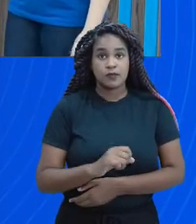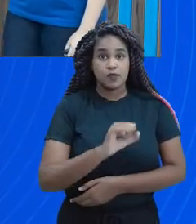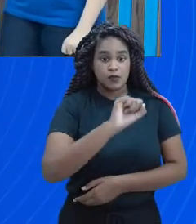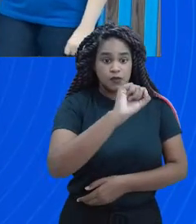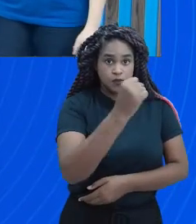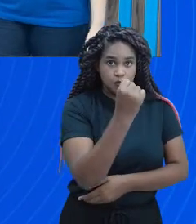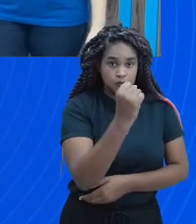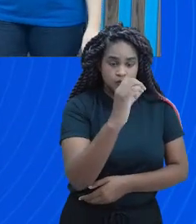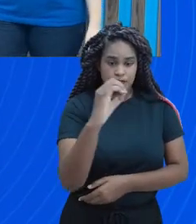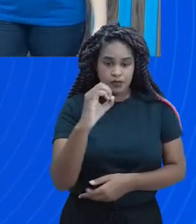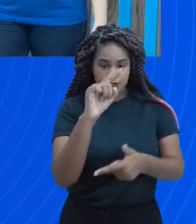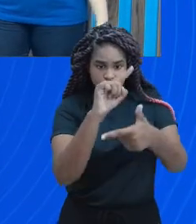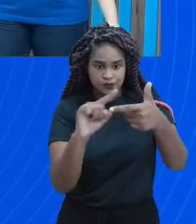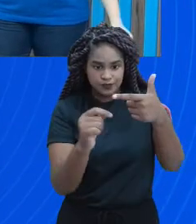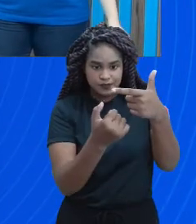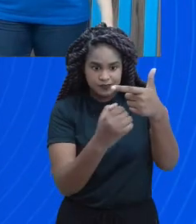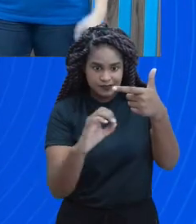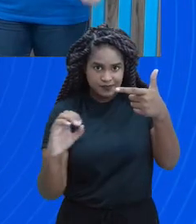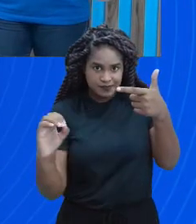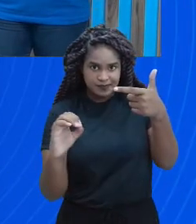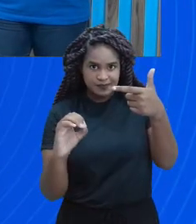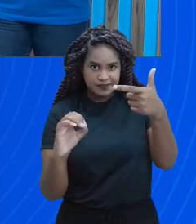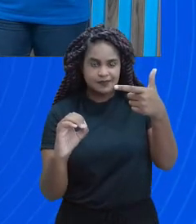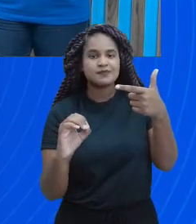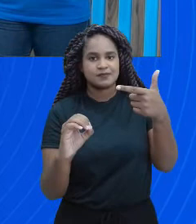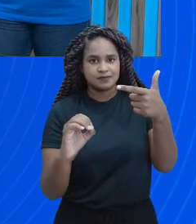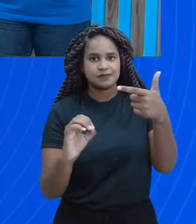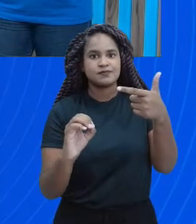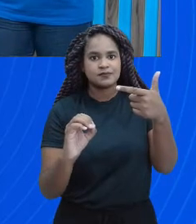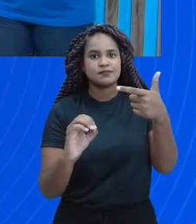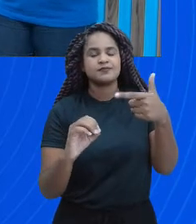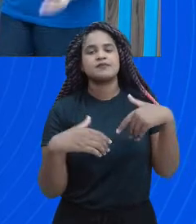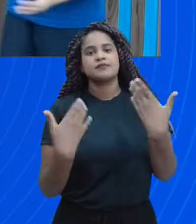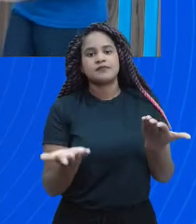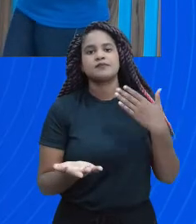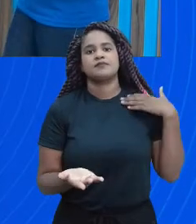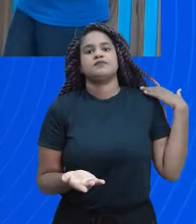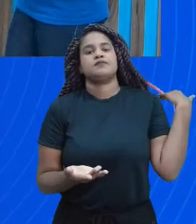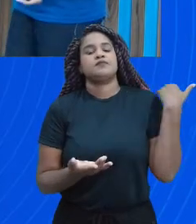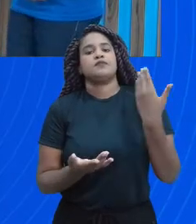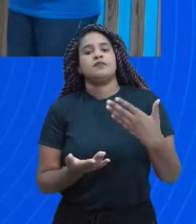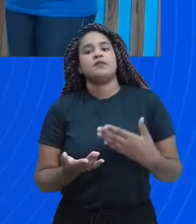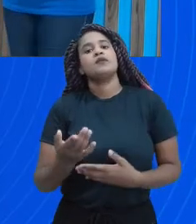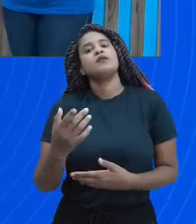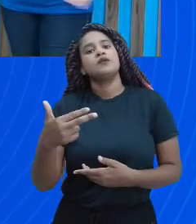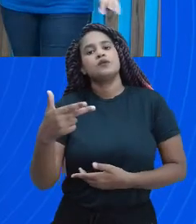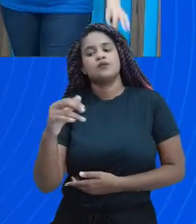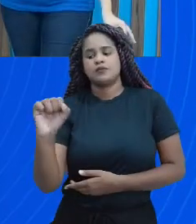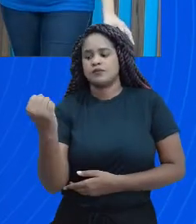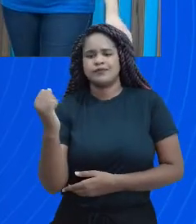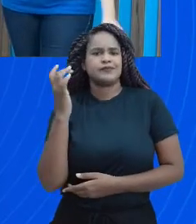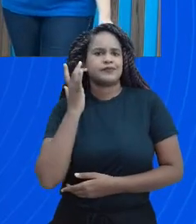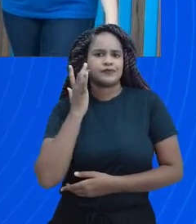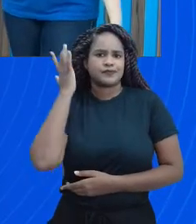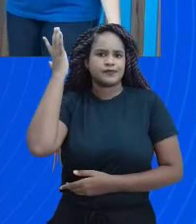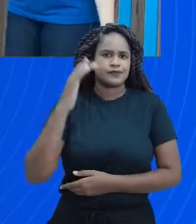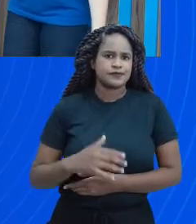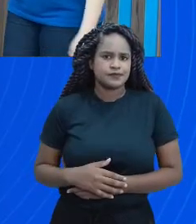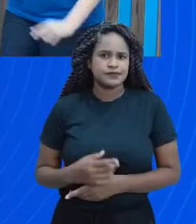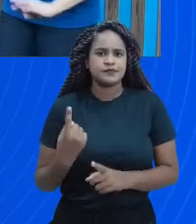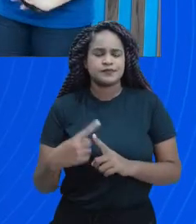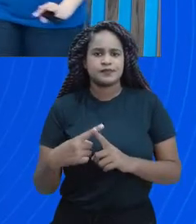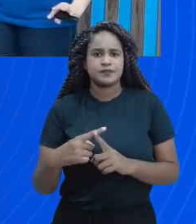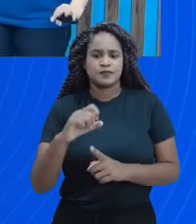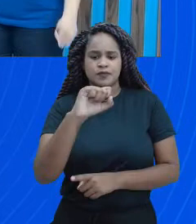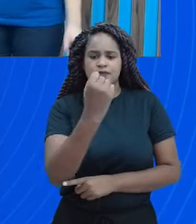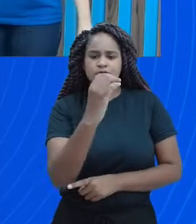800 dividido para 100, né? Que é uma parte das 100 que a gente está fazendo a divisão. Então, a gente vai ter 8. Fácil demais, até porque o 800 ali